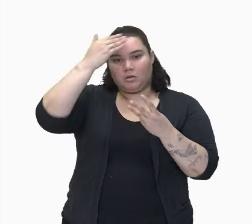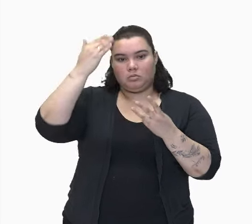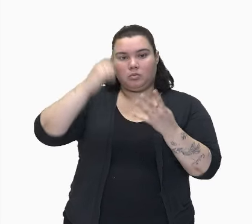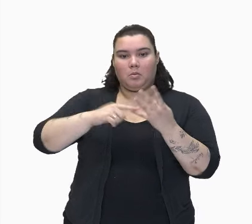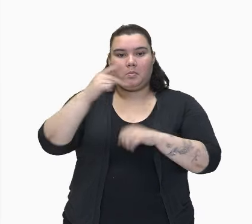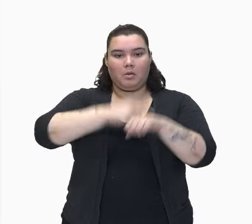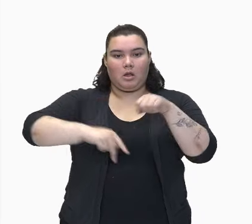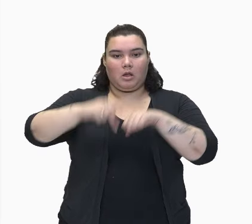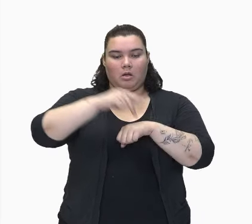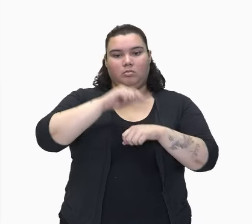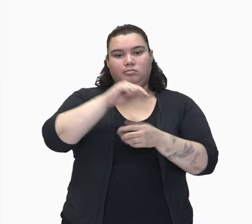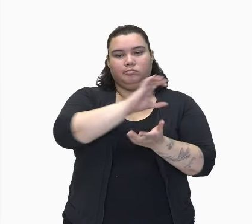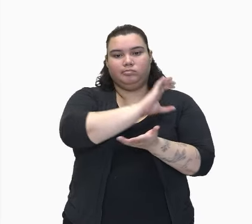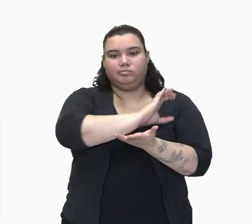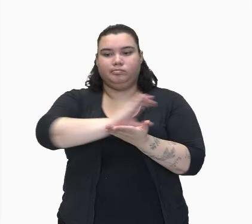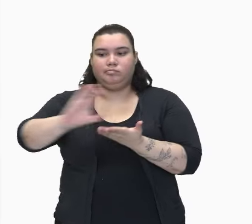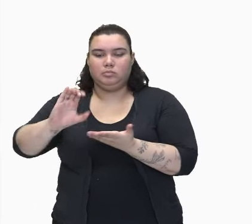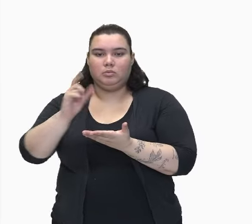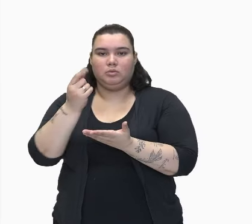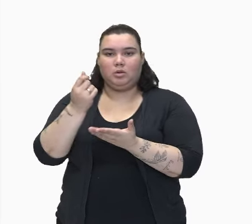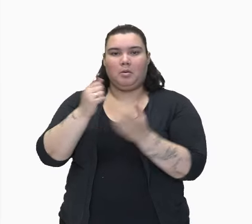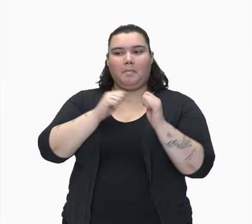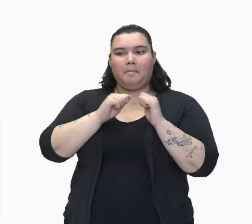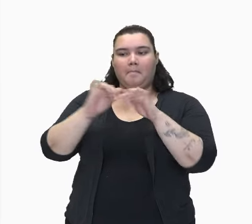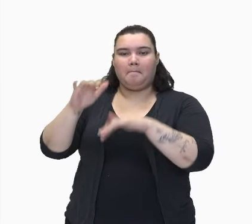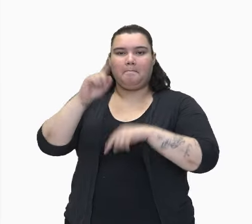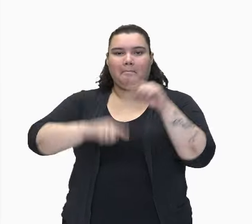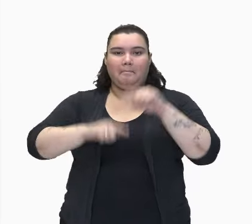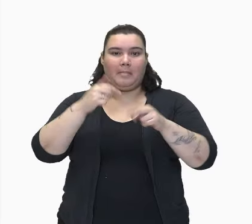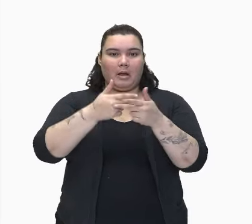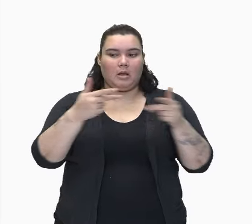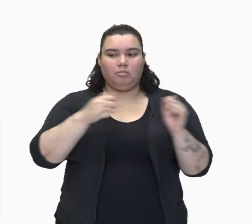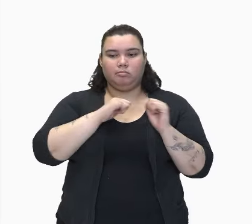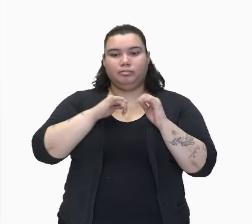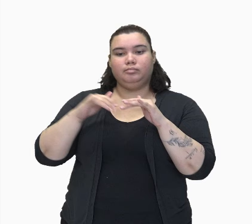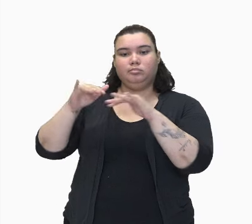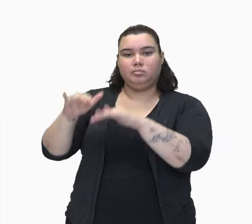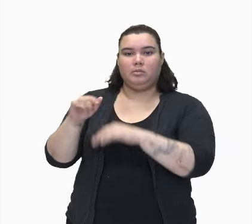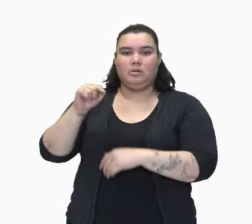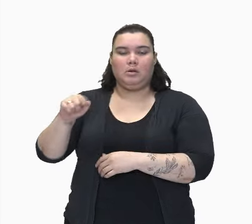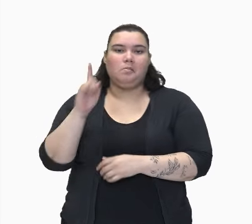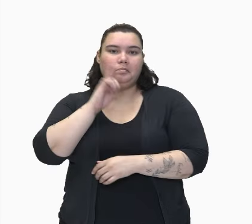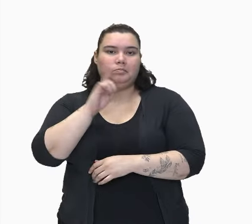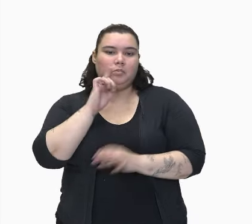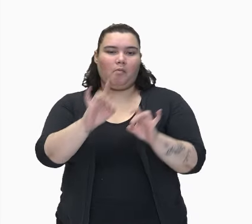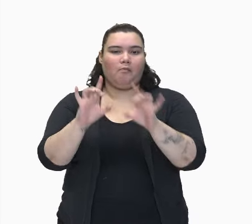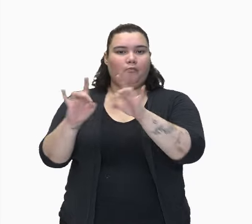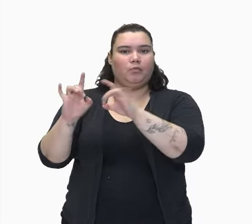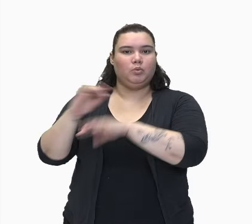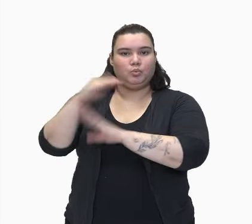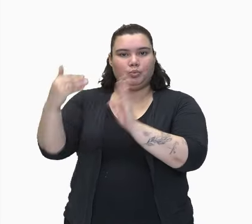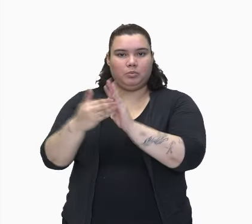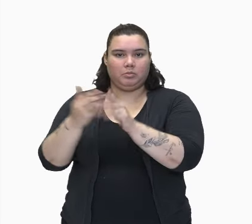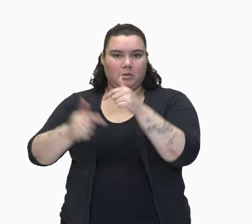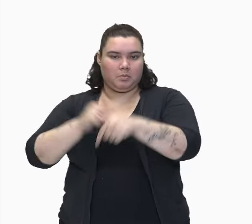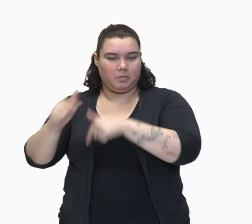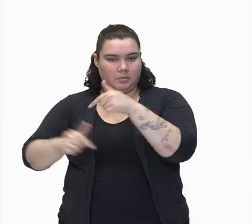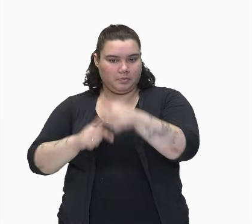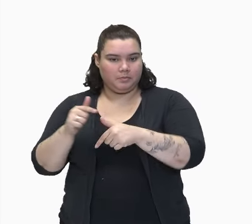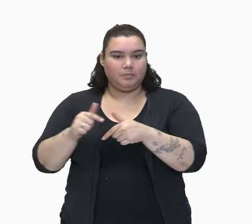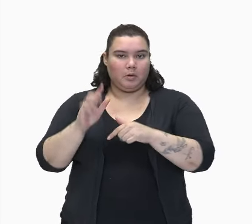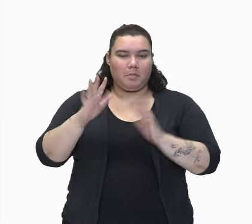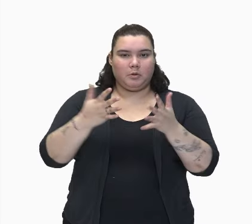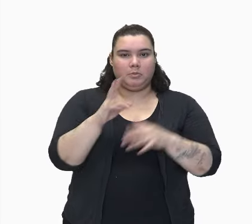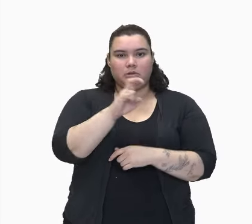do país acaba sendo para os Estados Unidos da América, de onde provém cerca de 50% aí dessas importações